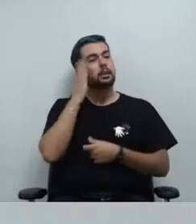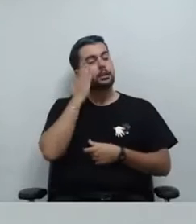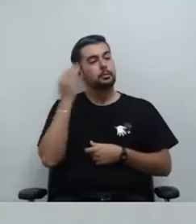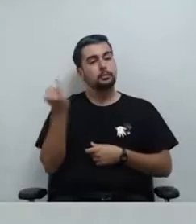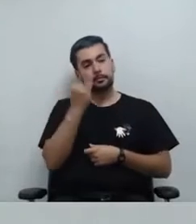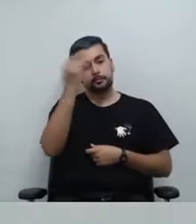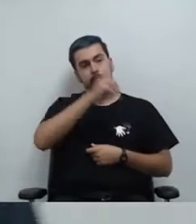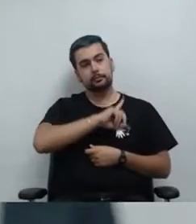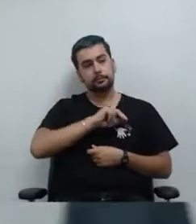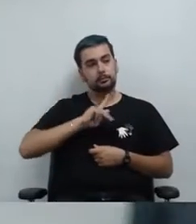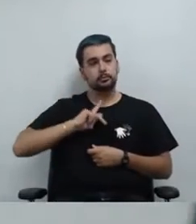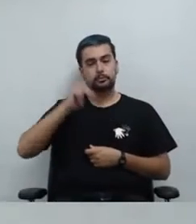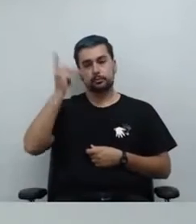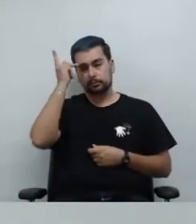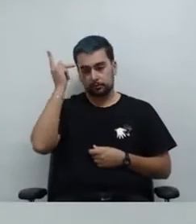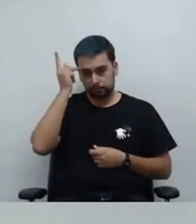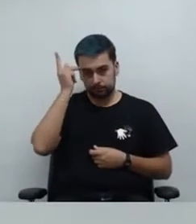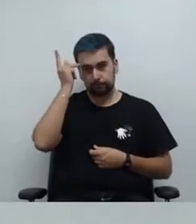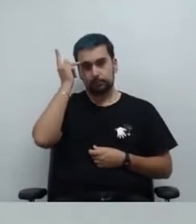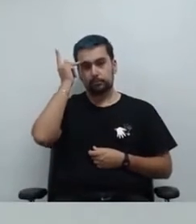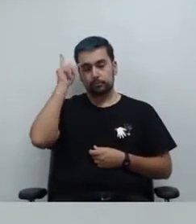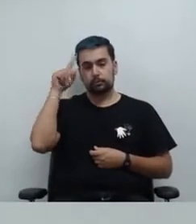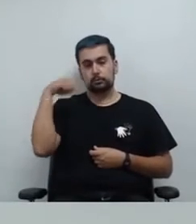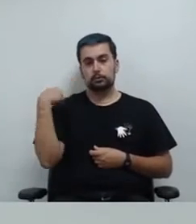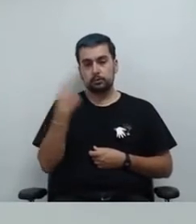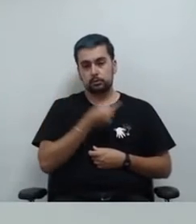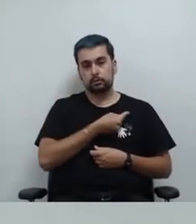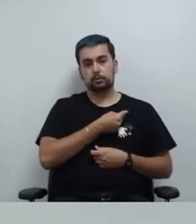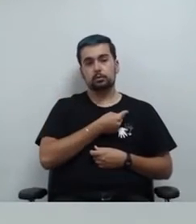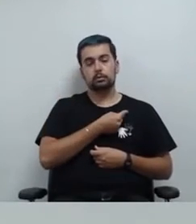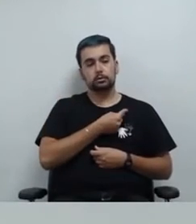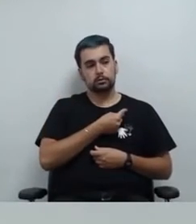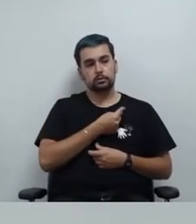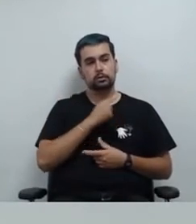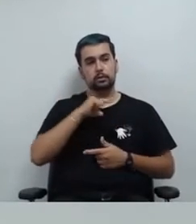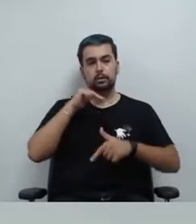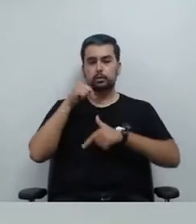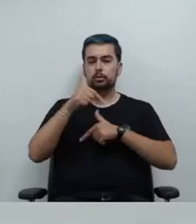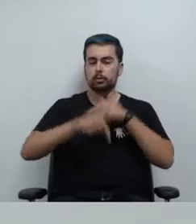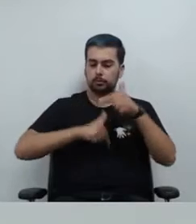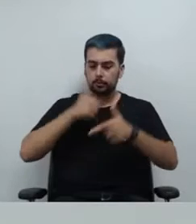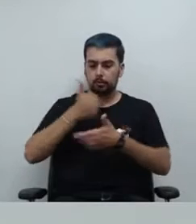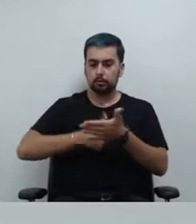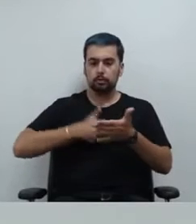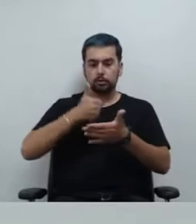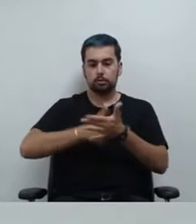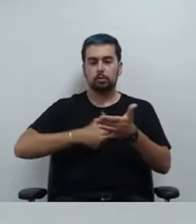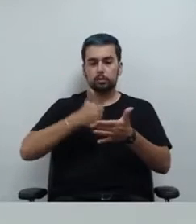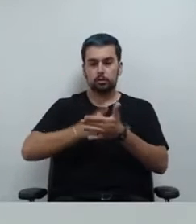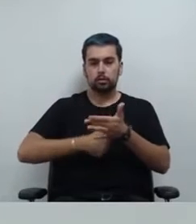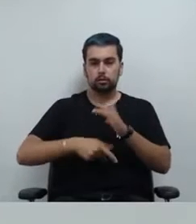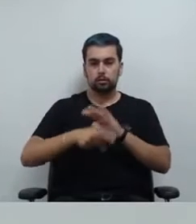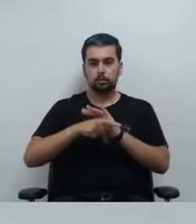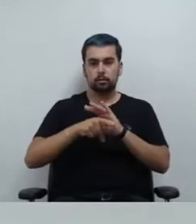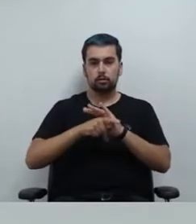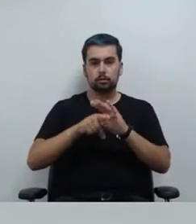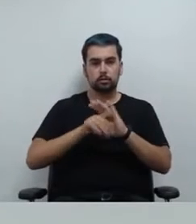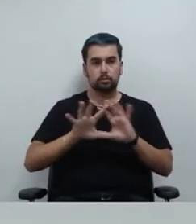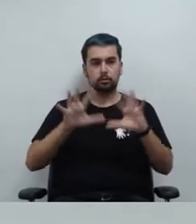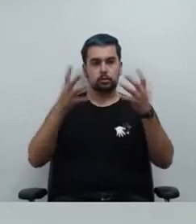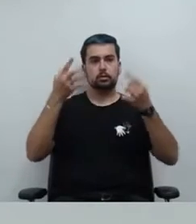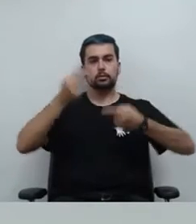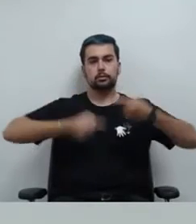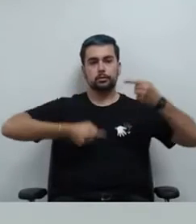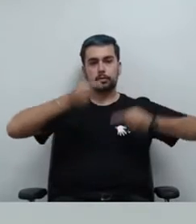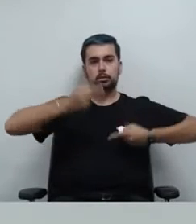da Defensoria Pública Paulista, do quanto a gente tem batalhado por esse modelo de incidência política